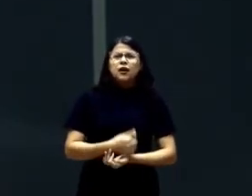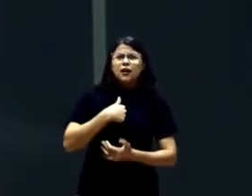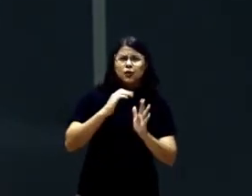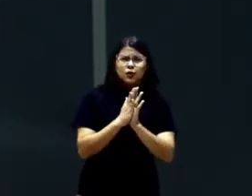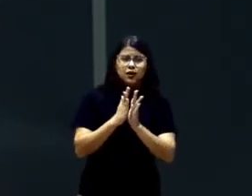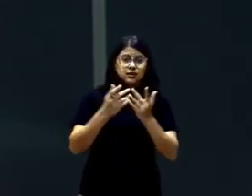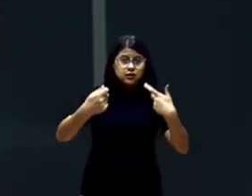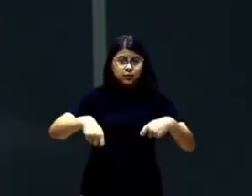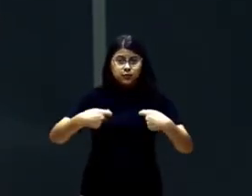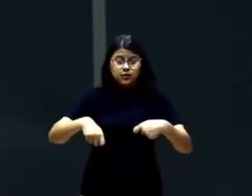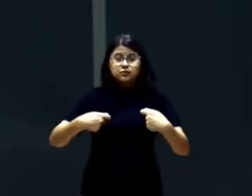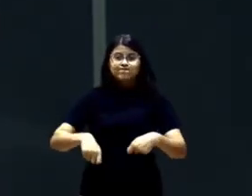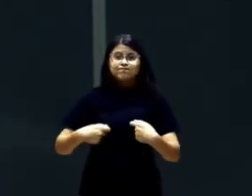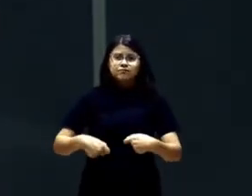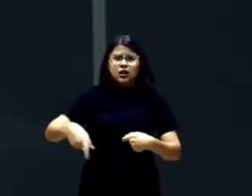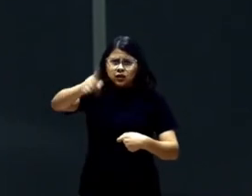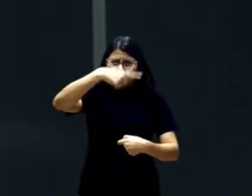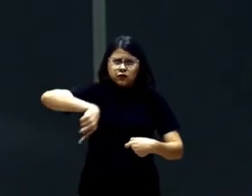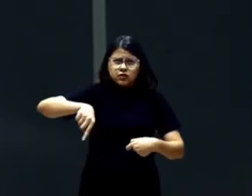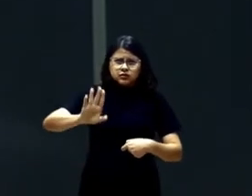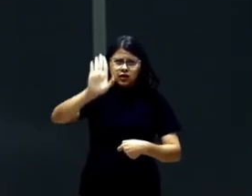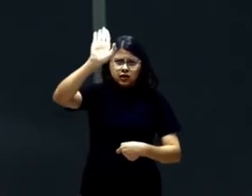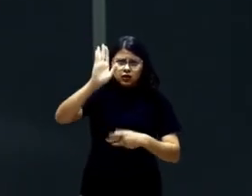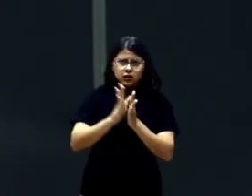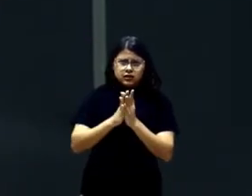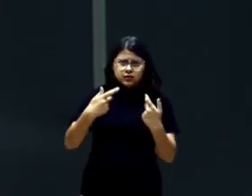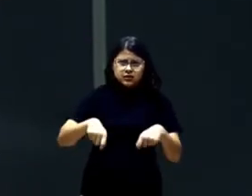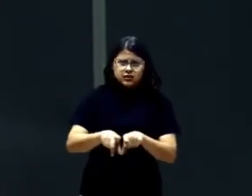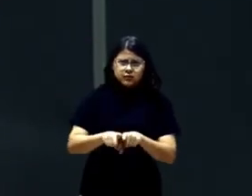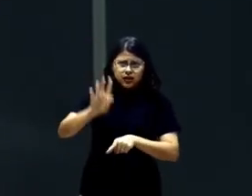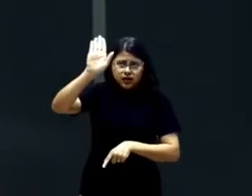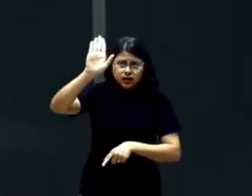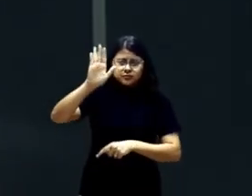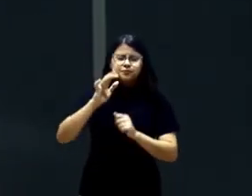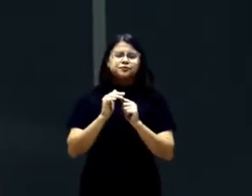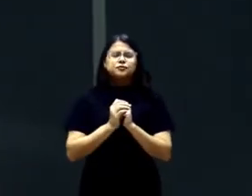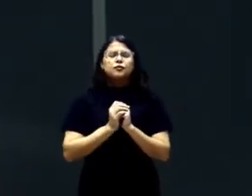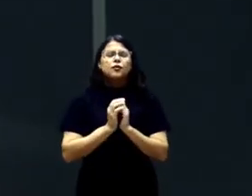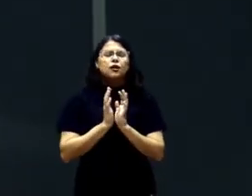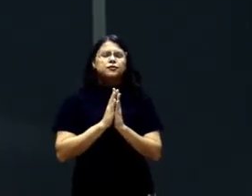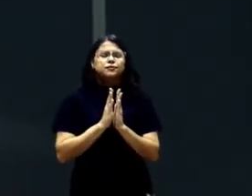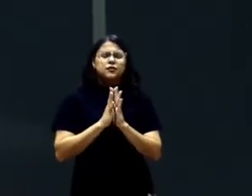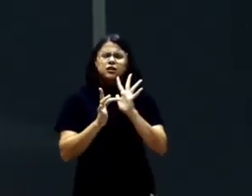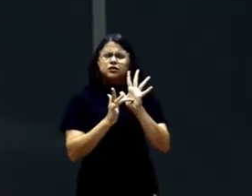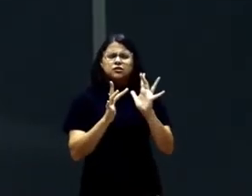oração. Quem mais precisa de oração? Querido Jesus,